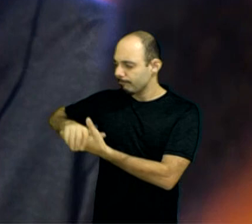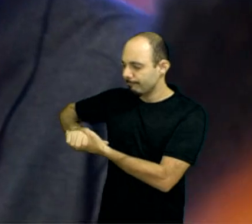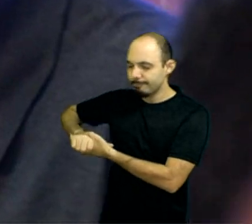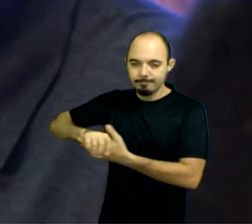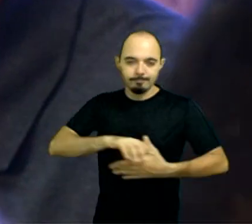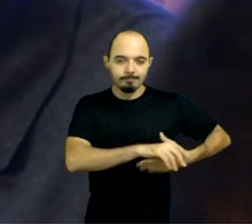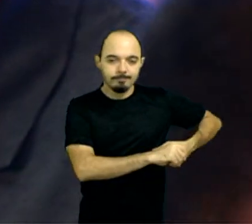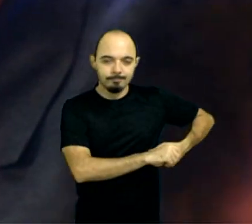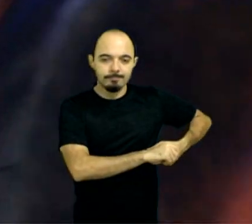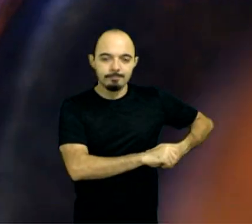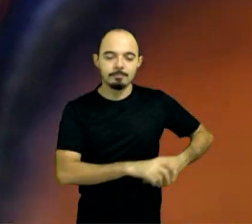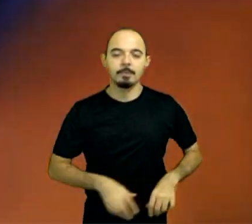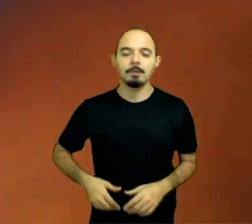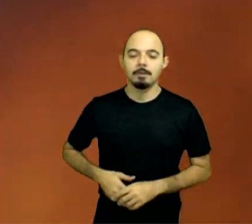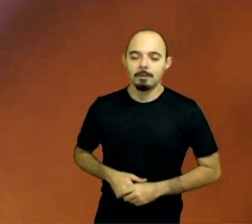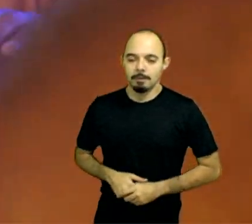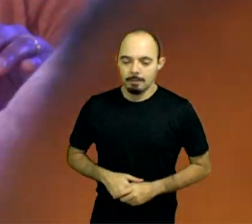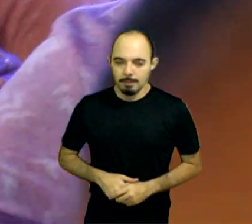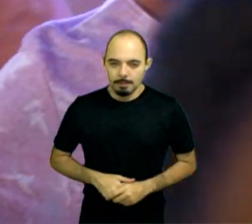Dá a mão para ele.